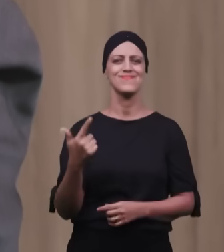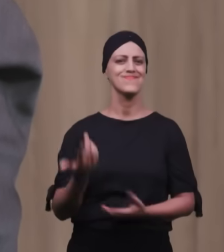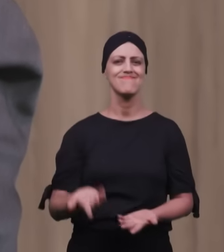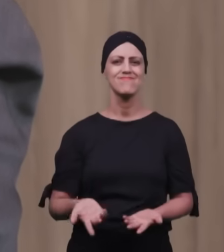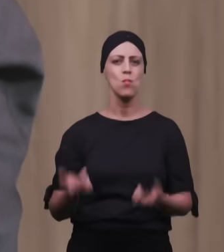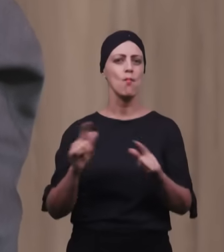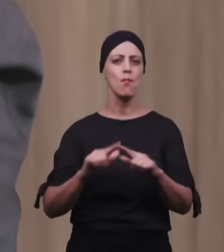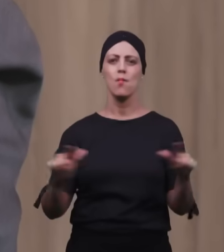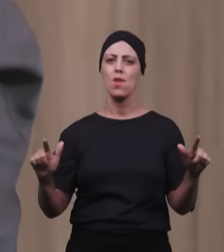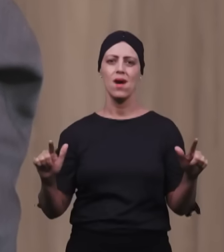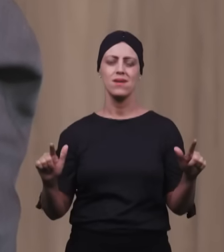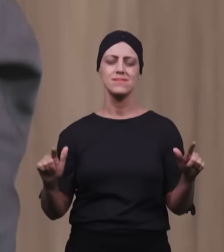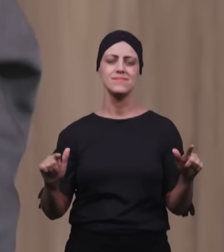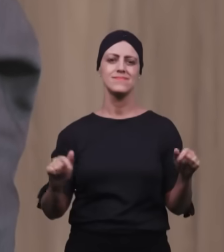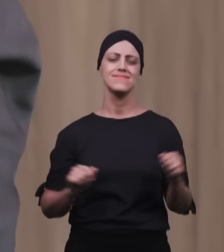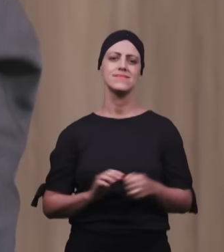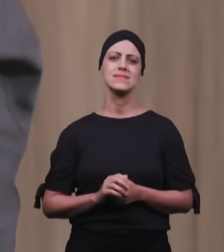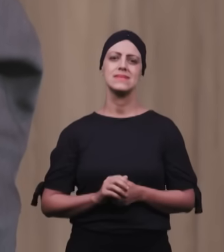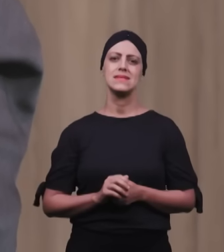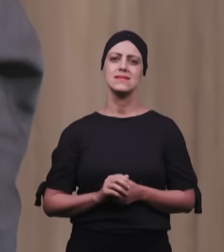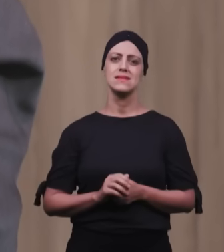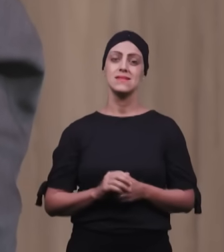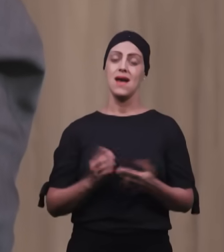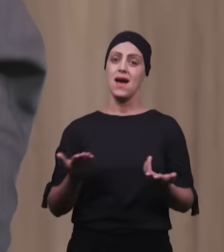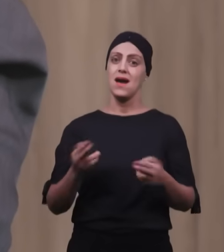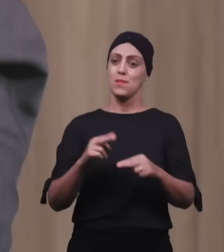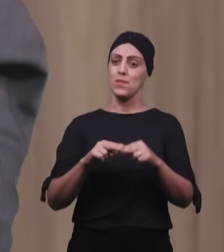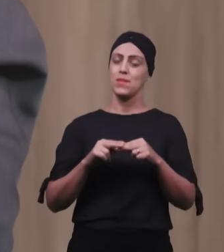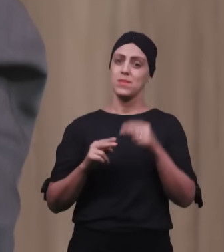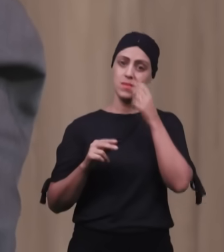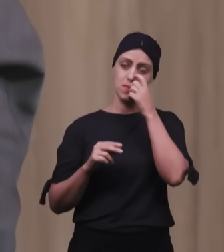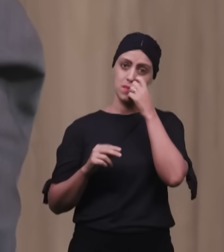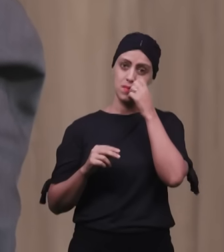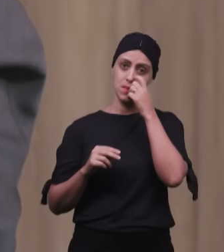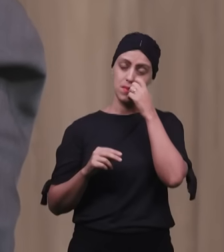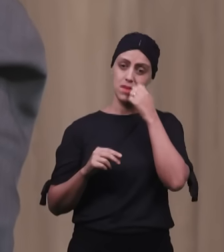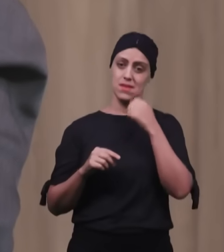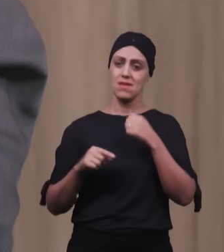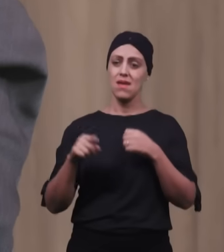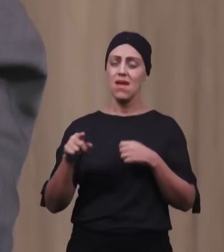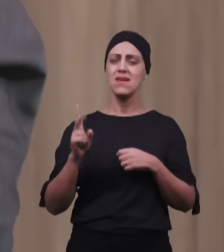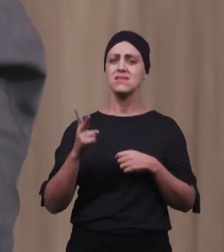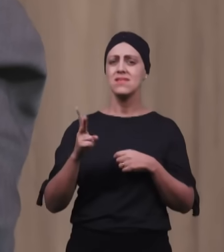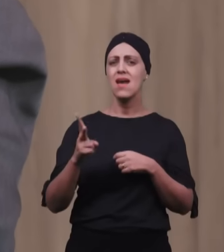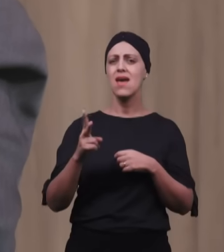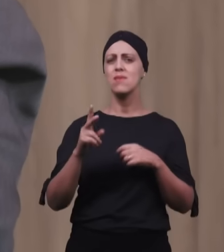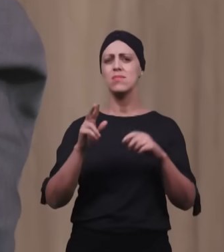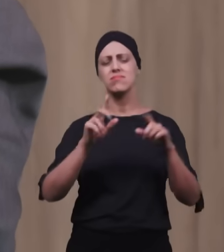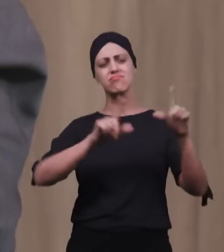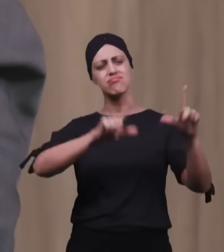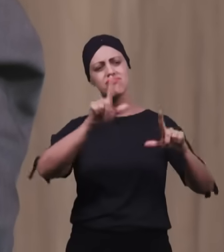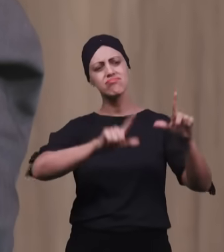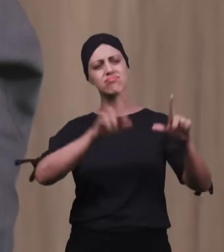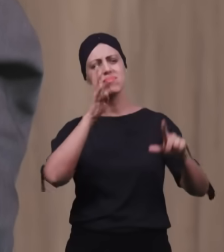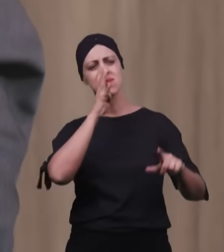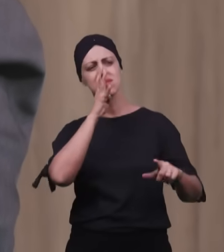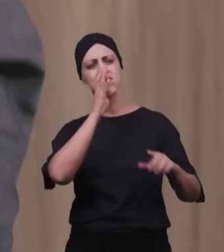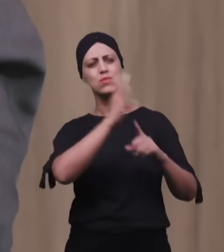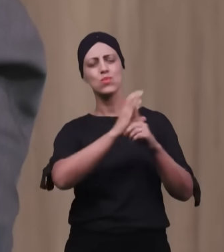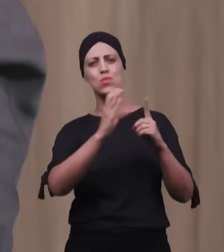nessa cidade e por causa disso ele estava acompanhando o Couto estava em comunhão com o senhor